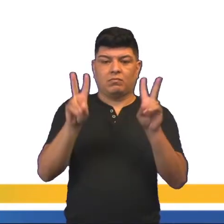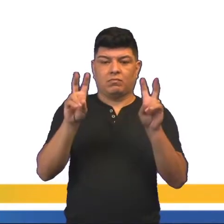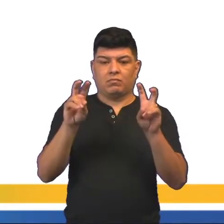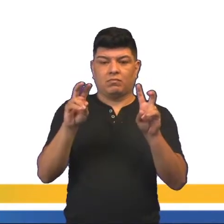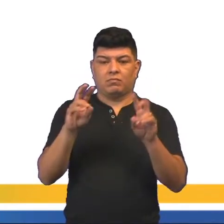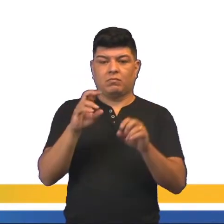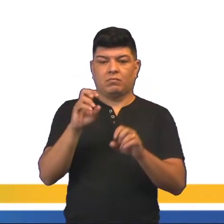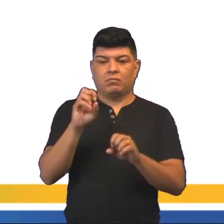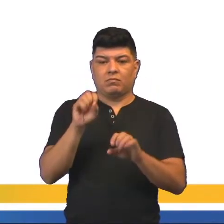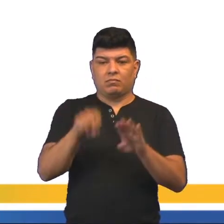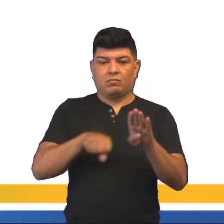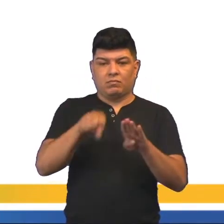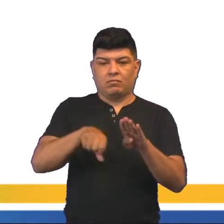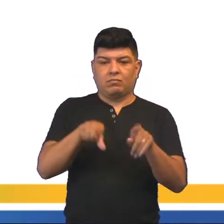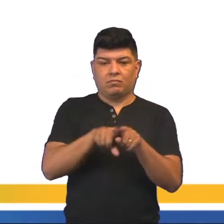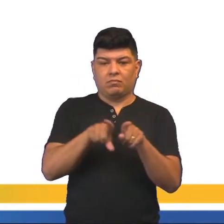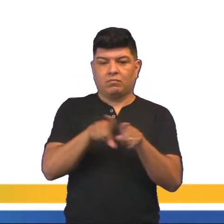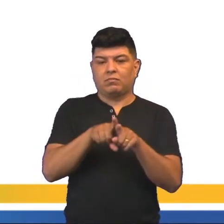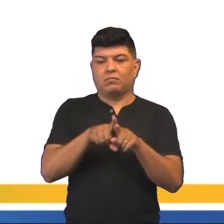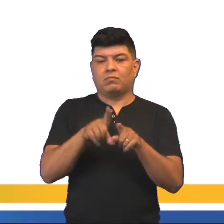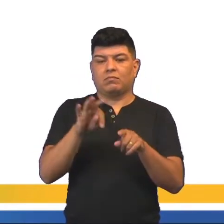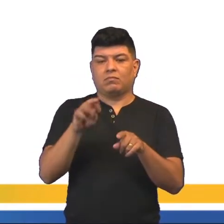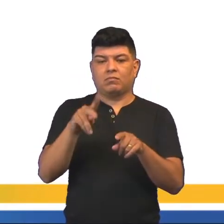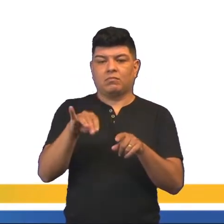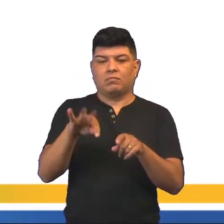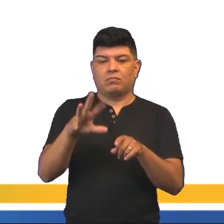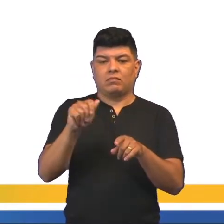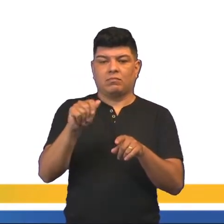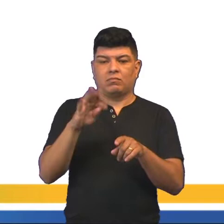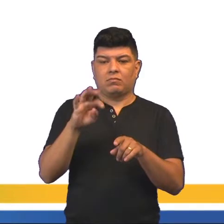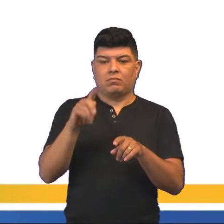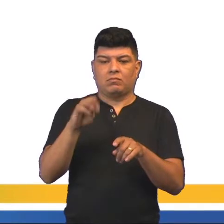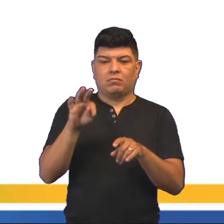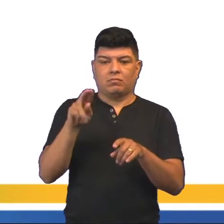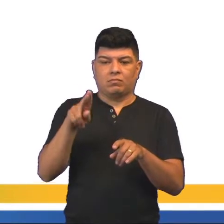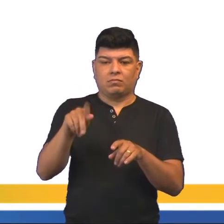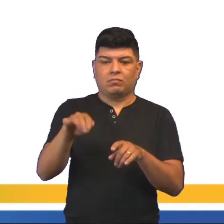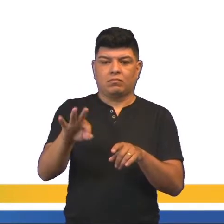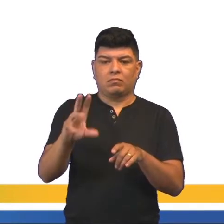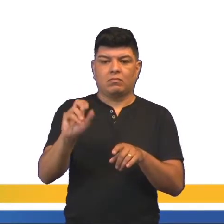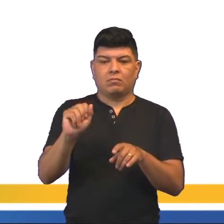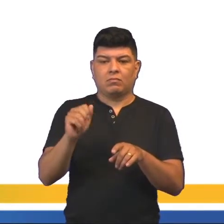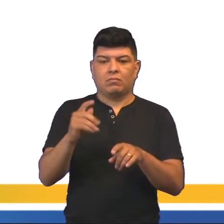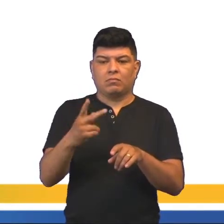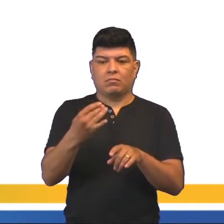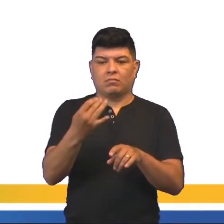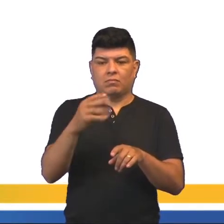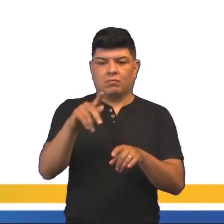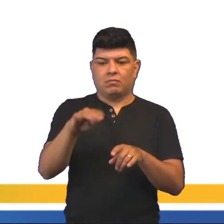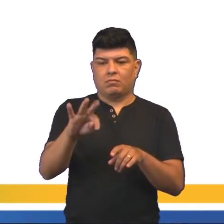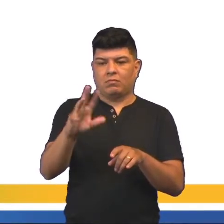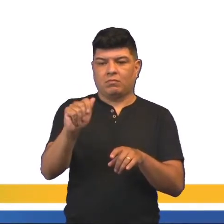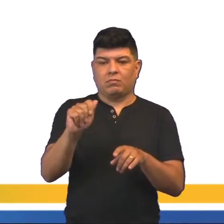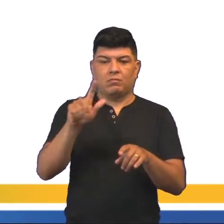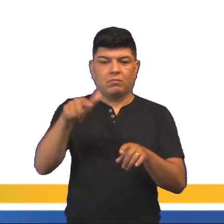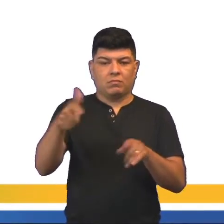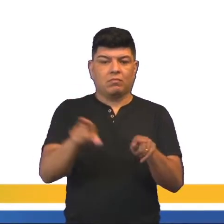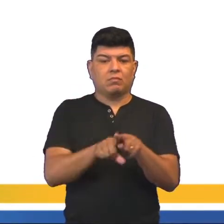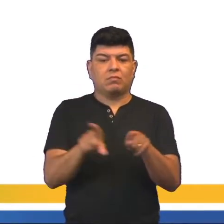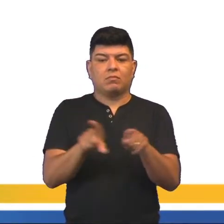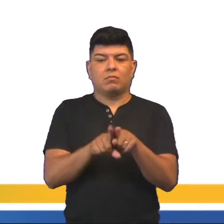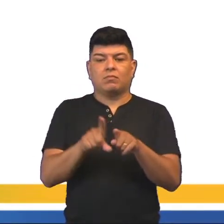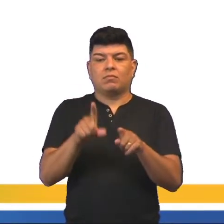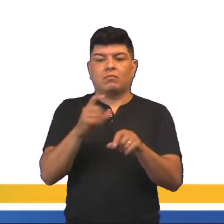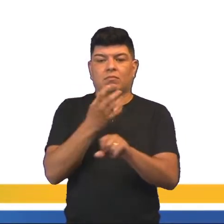de mecânica, termodinâmica, eletromagnetismo, mecânica quântica, entre outros. E a